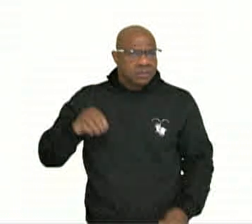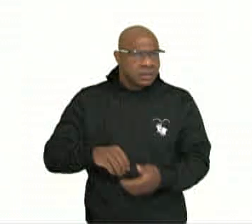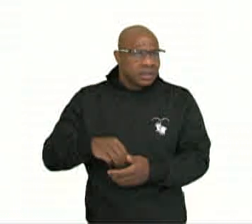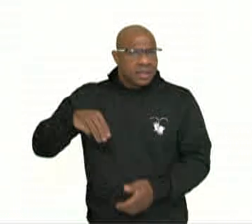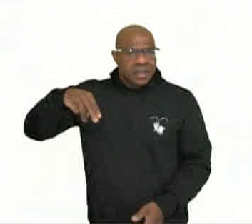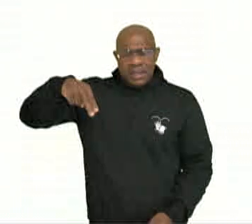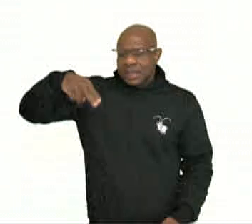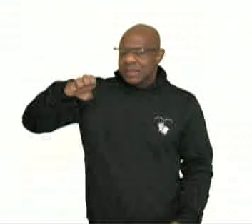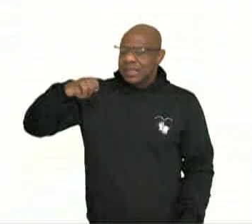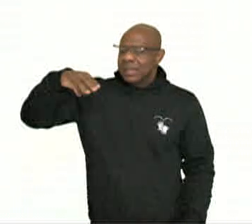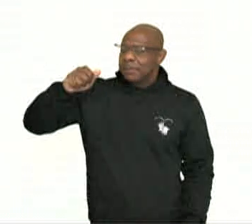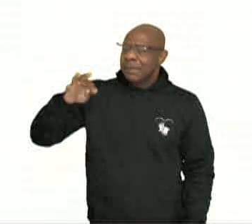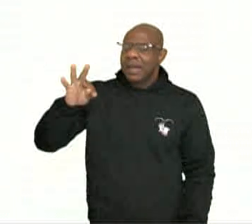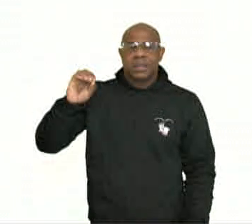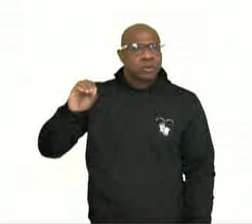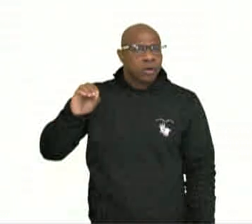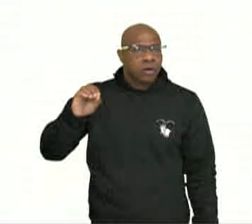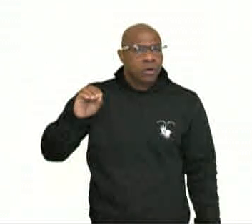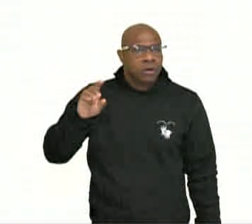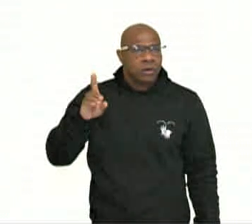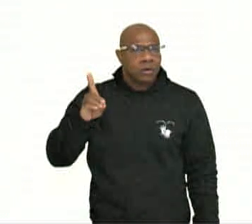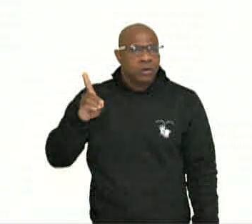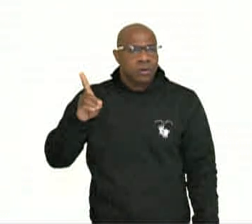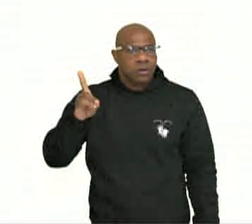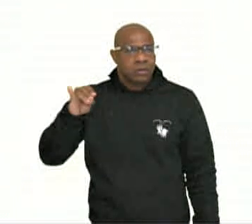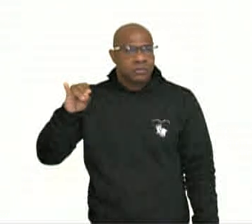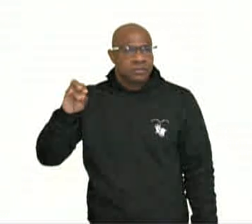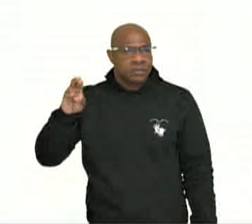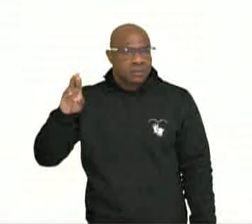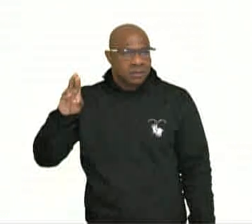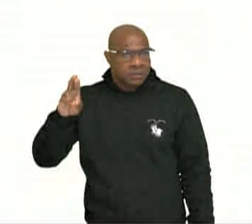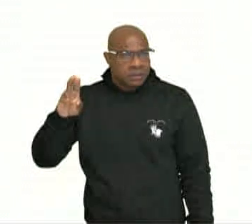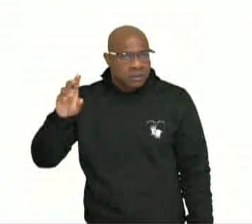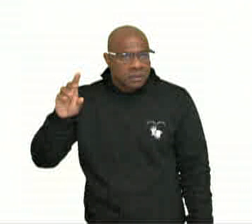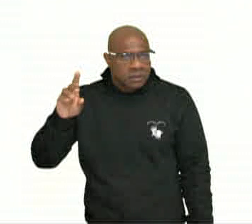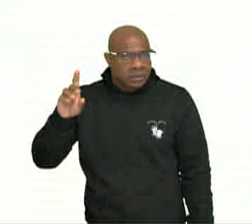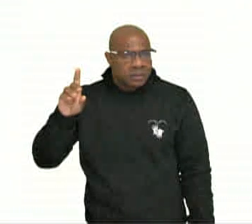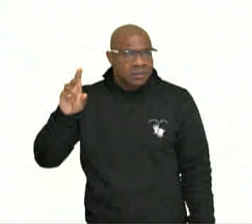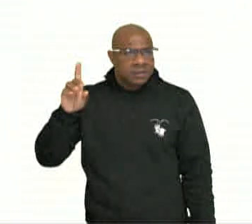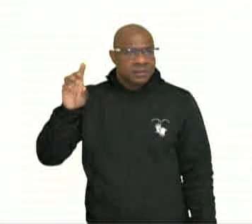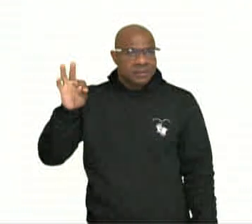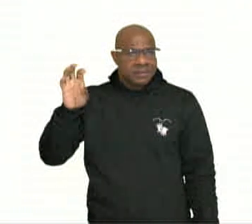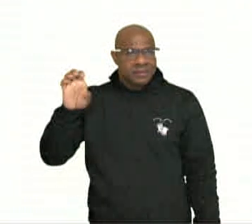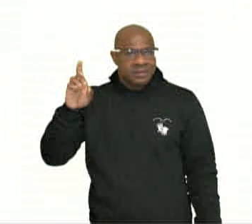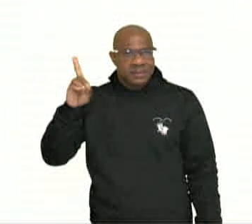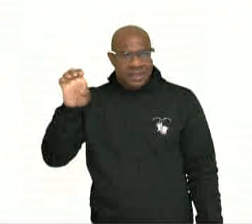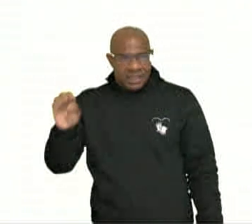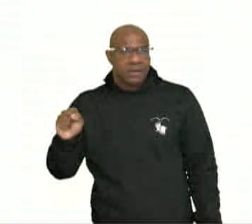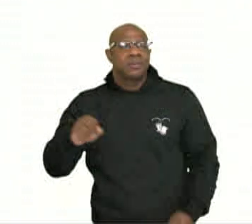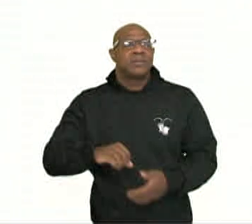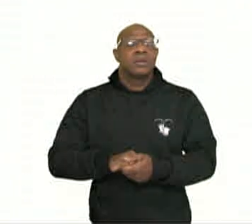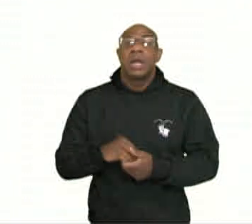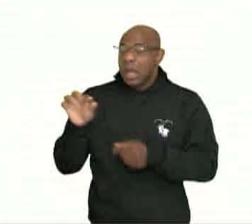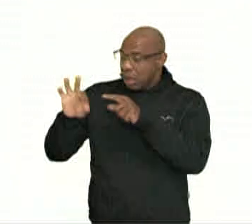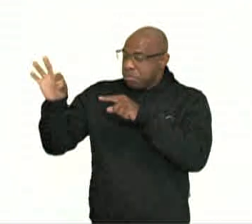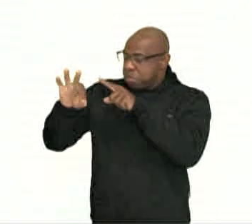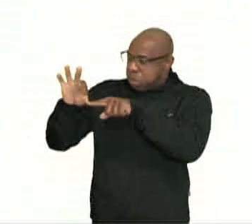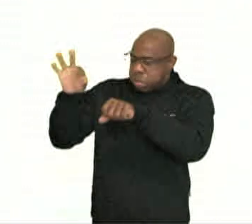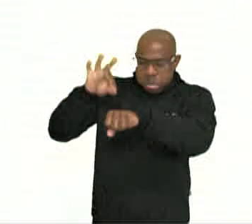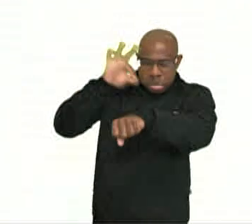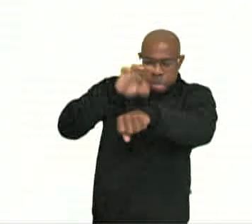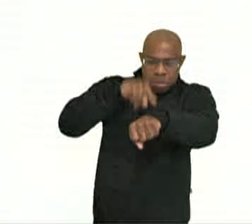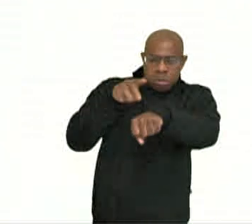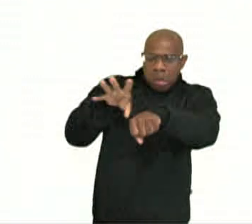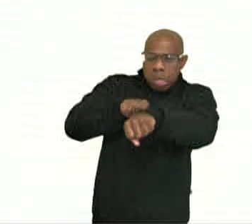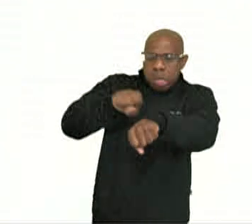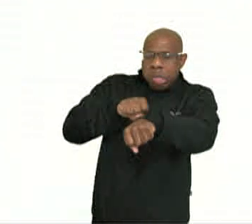lembra aí que o vetor, ele pica um inseto, um mosquito, ele pica uma pessoa infectada e depois ele vai transmitir, né?